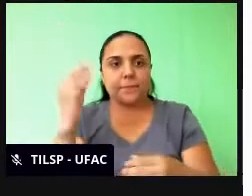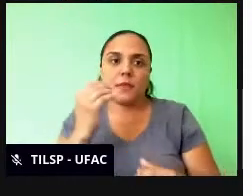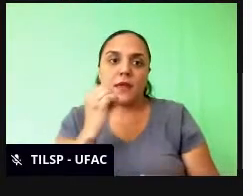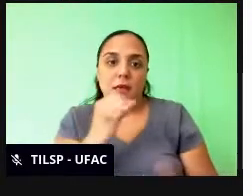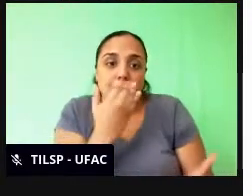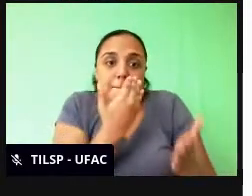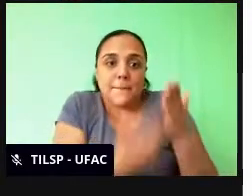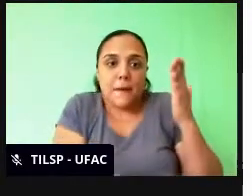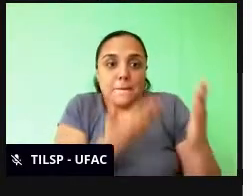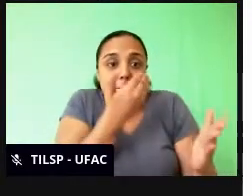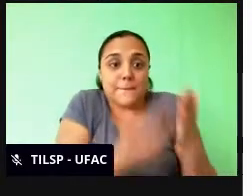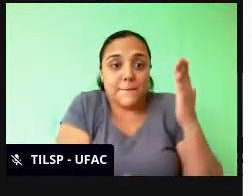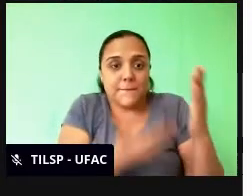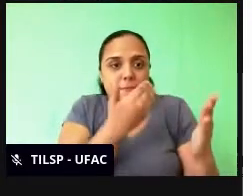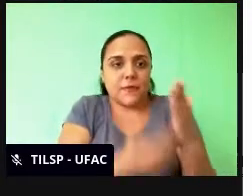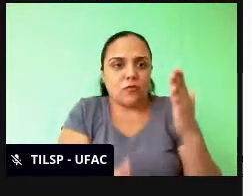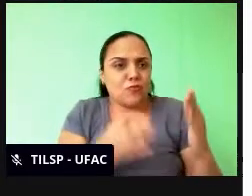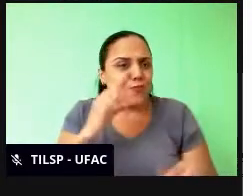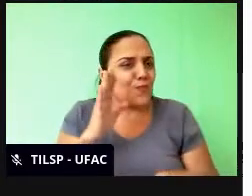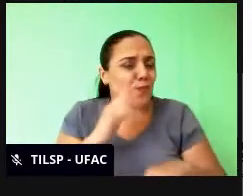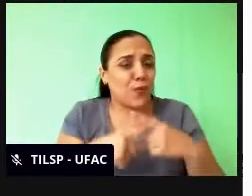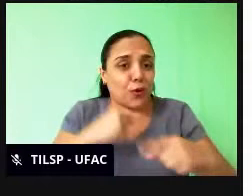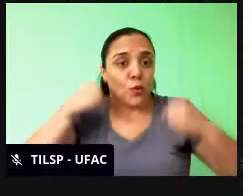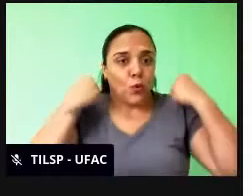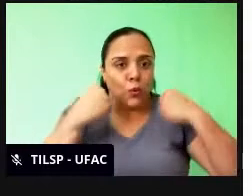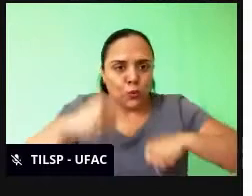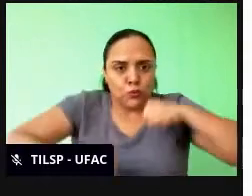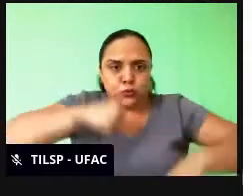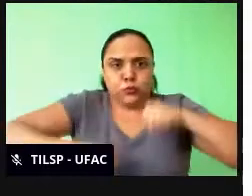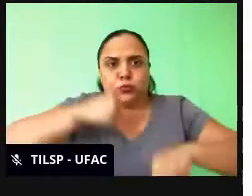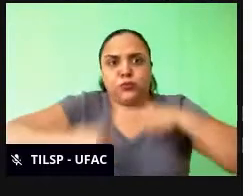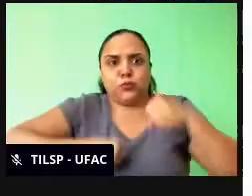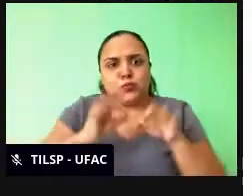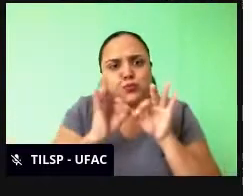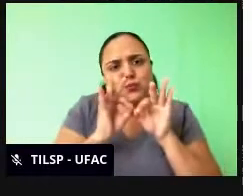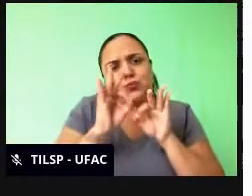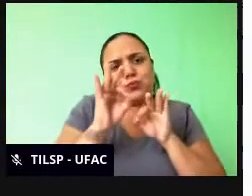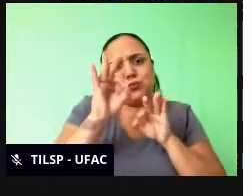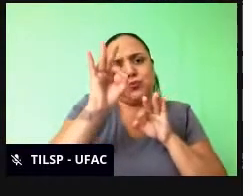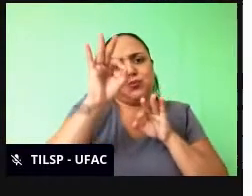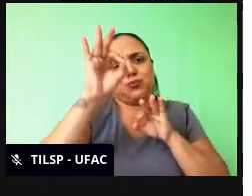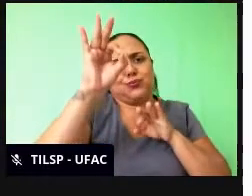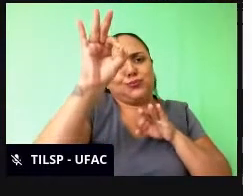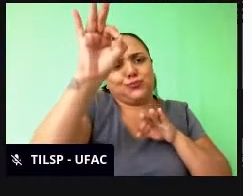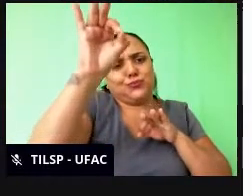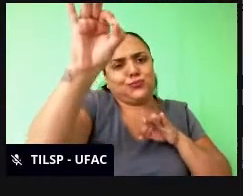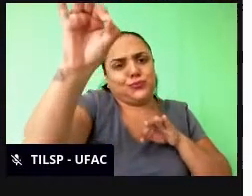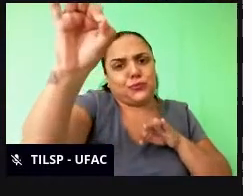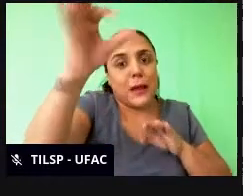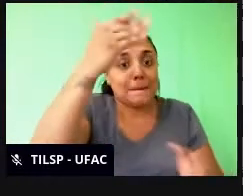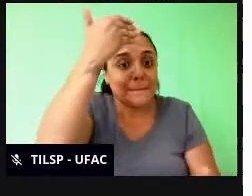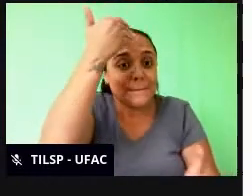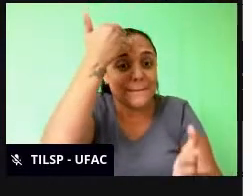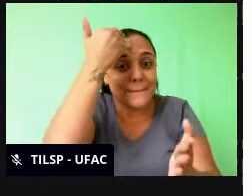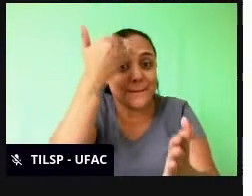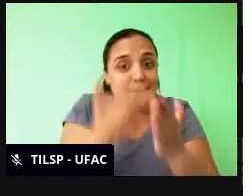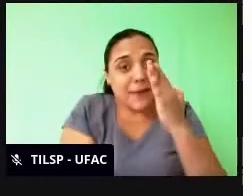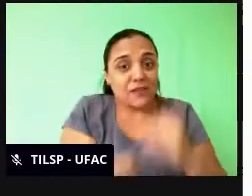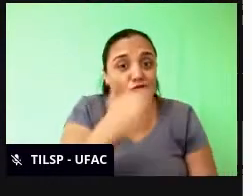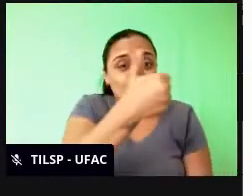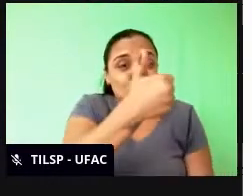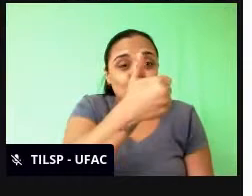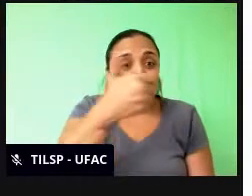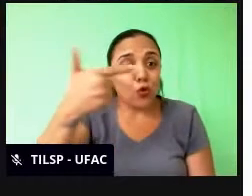gasto energético durante essa prova, por ela ser muito extensa, ela é de até 12.000 quilocalorias por